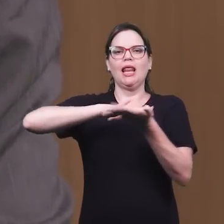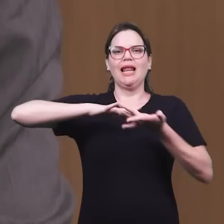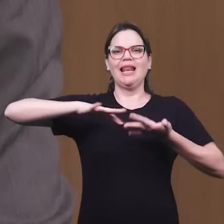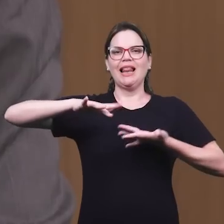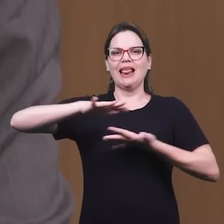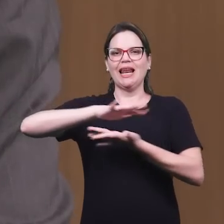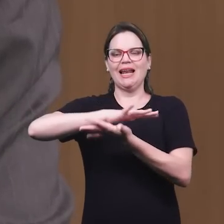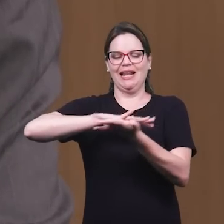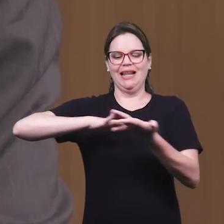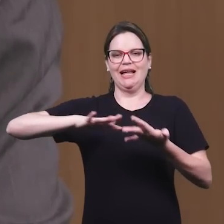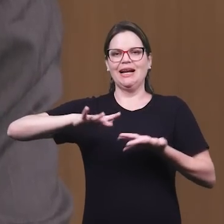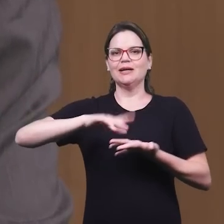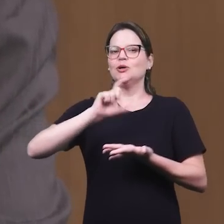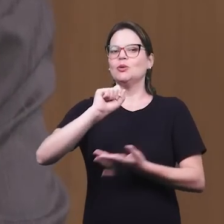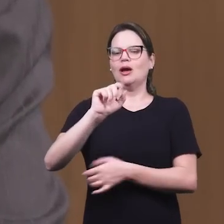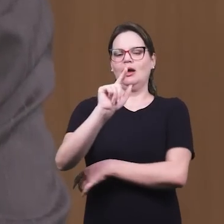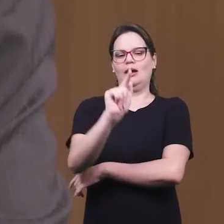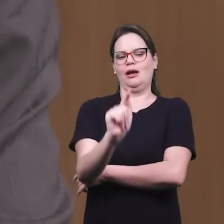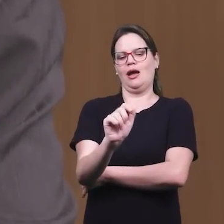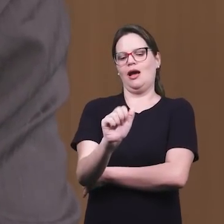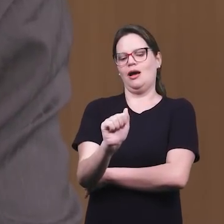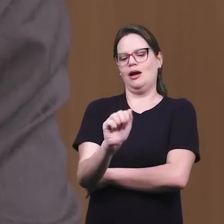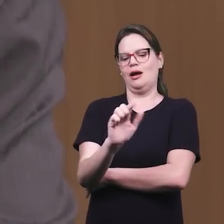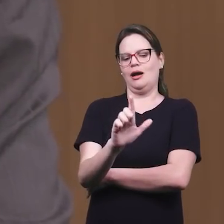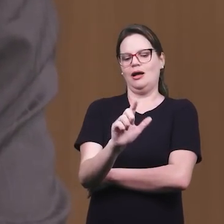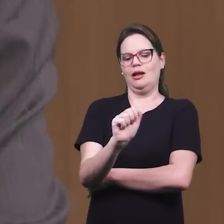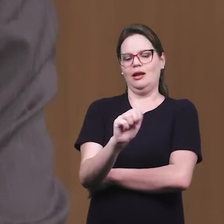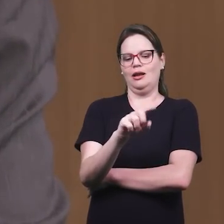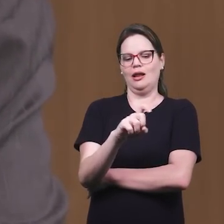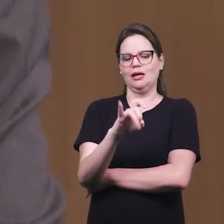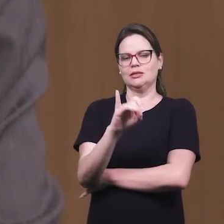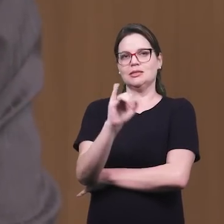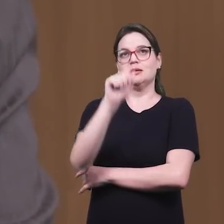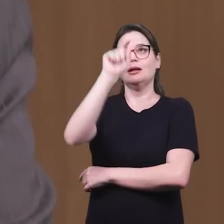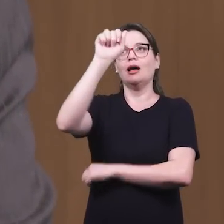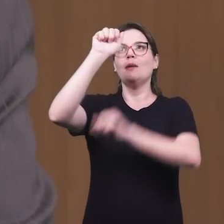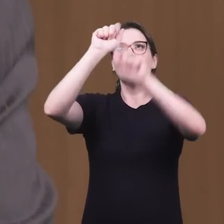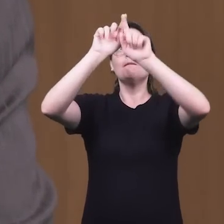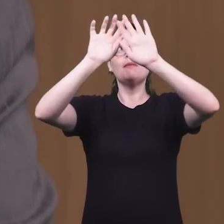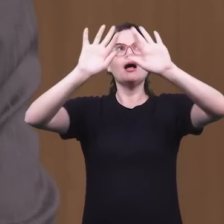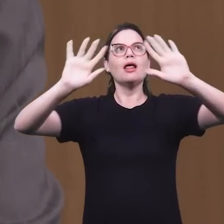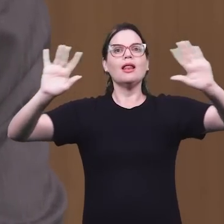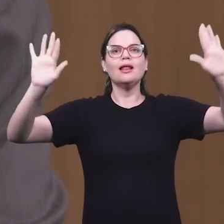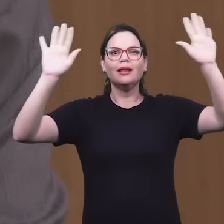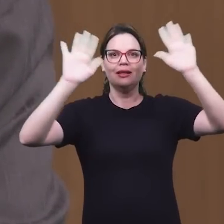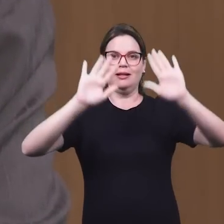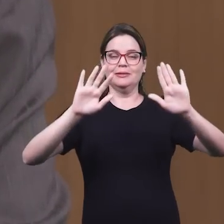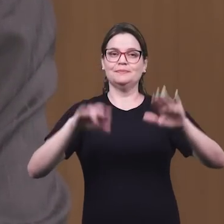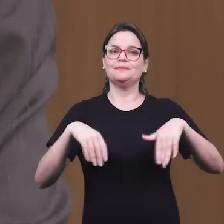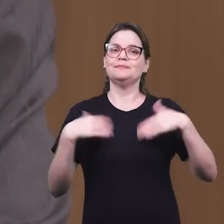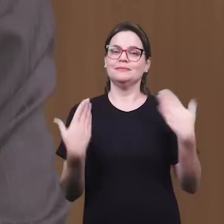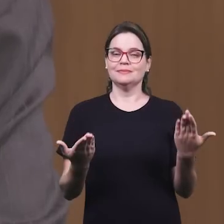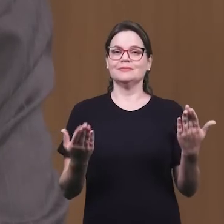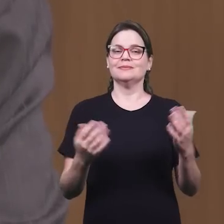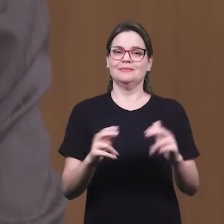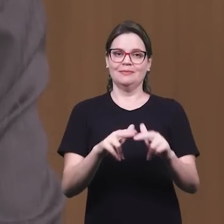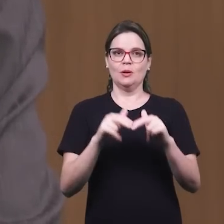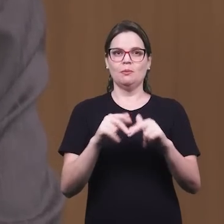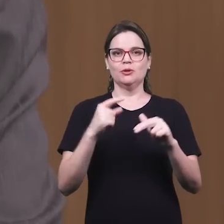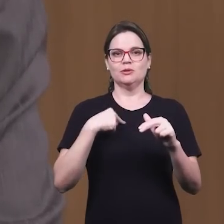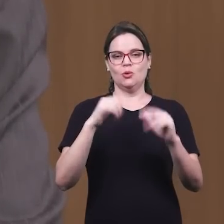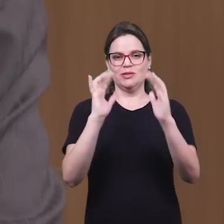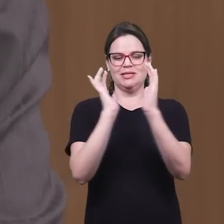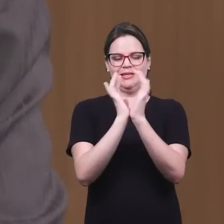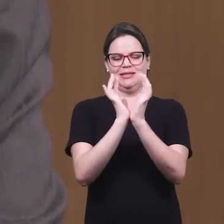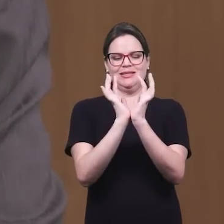nós vemos que o cérebro realmente ele governa todas as coisas. Por isso que o cérebro é o órgão